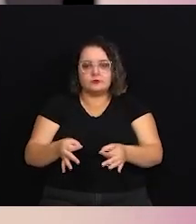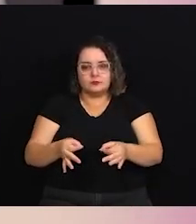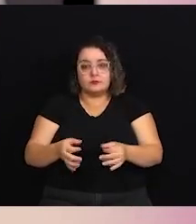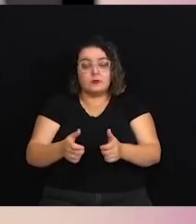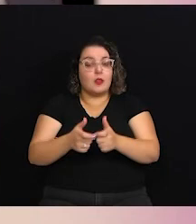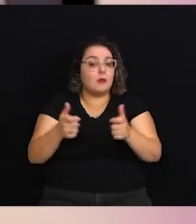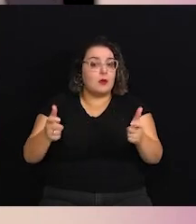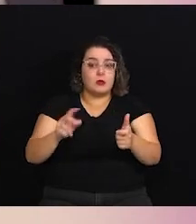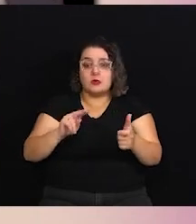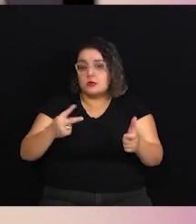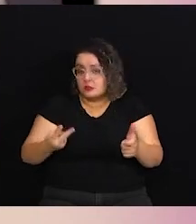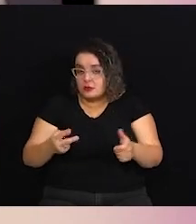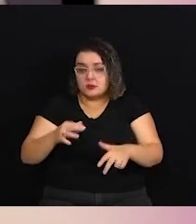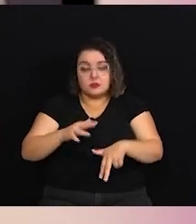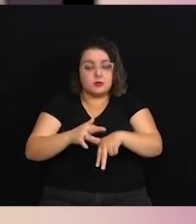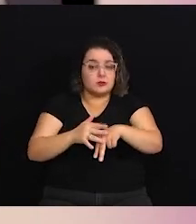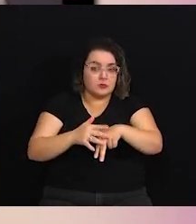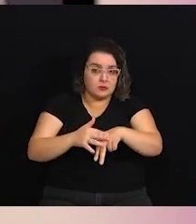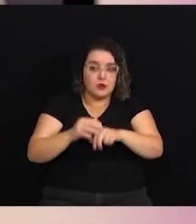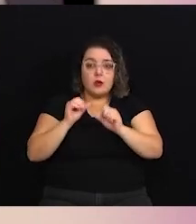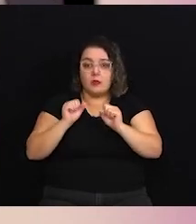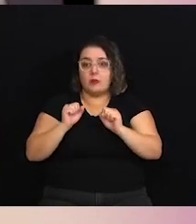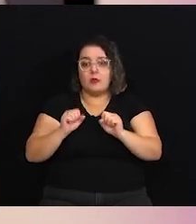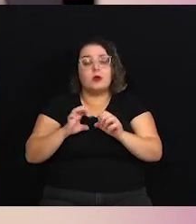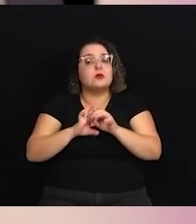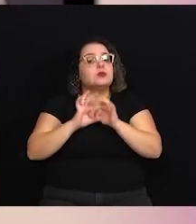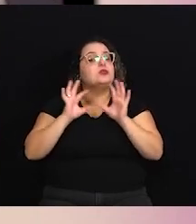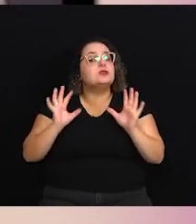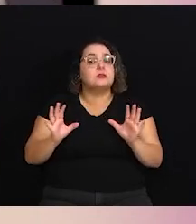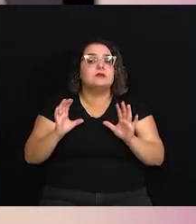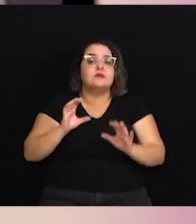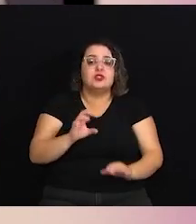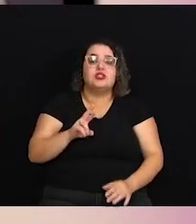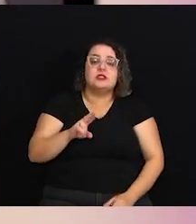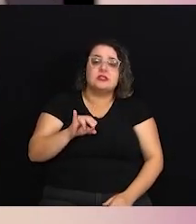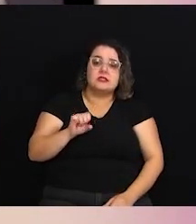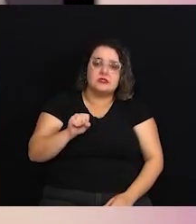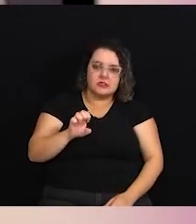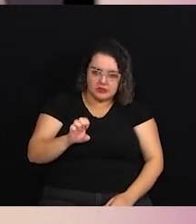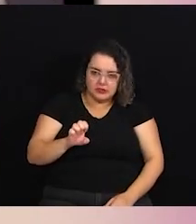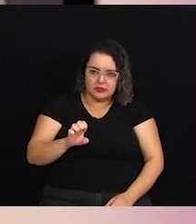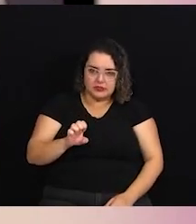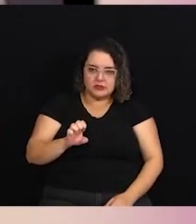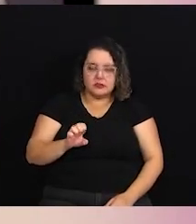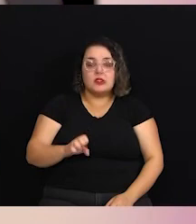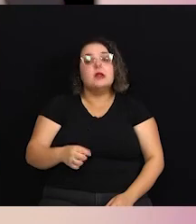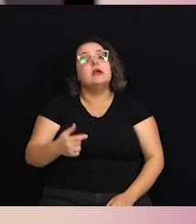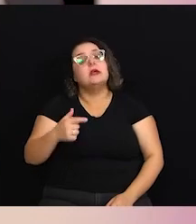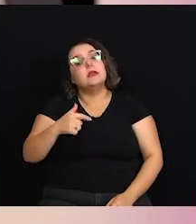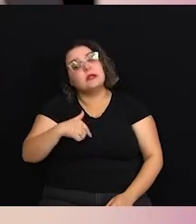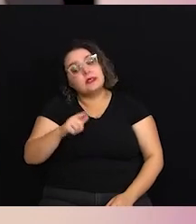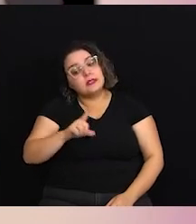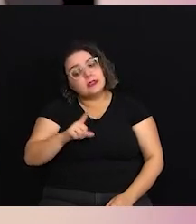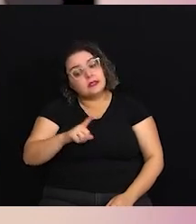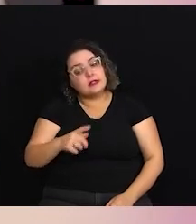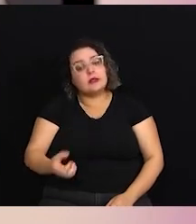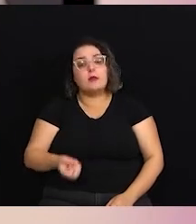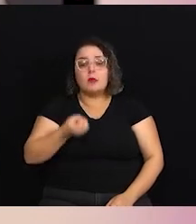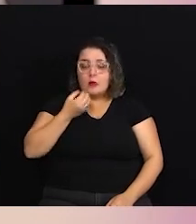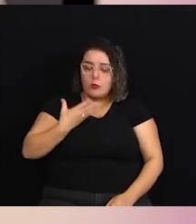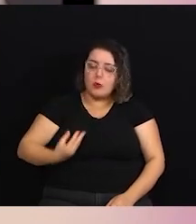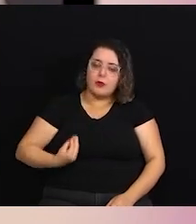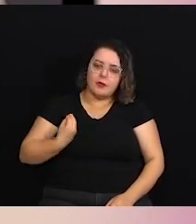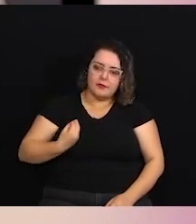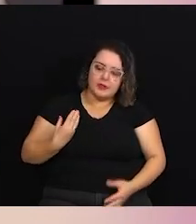certamente A grande maioria dos pacientes podem ficar livre de crises e assim tem uma boa qualidade E aí